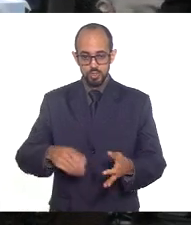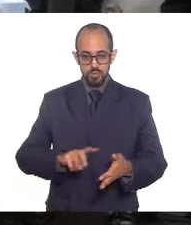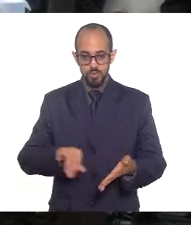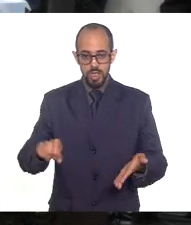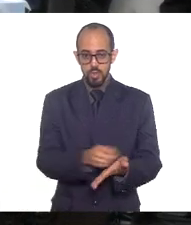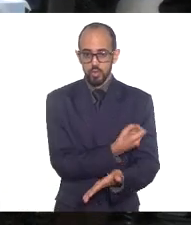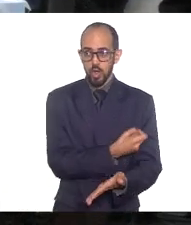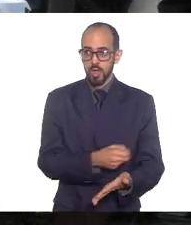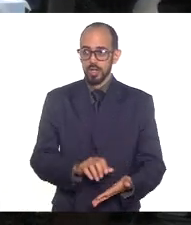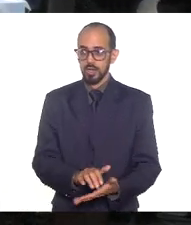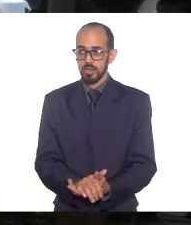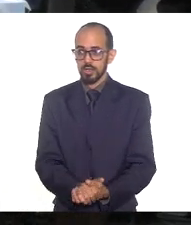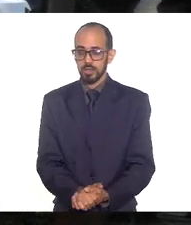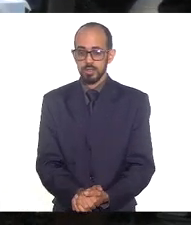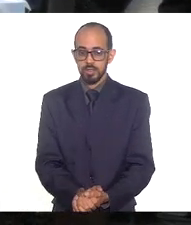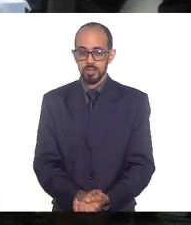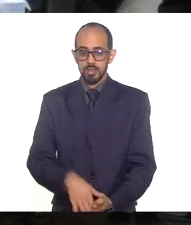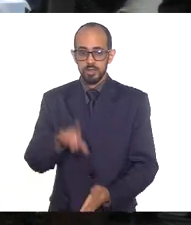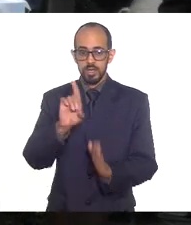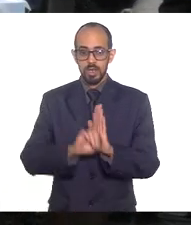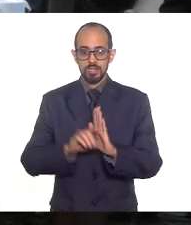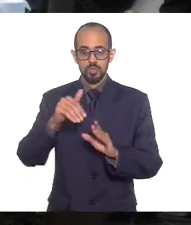autógrafo de